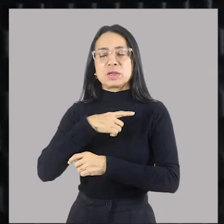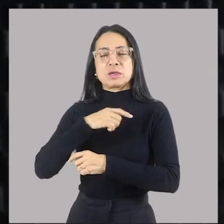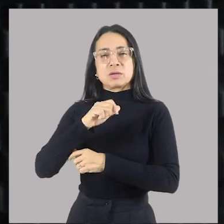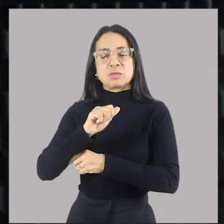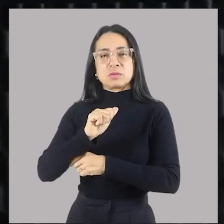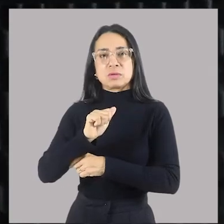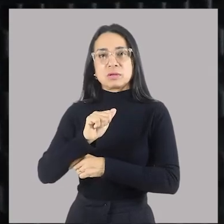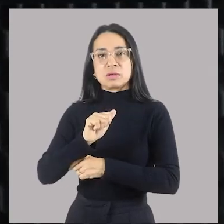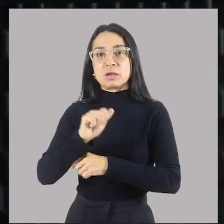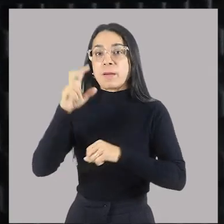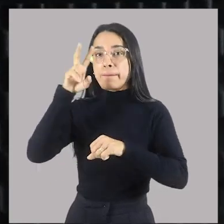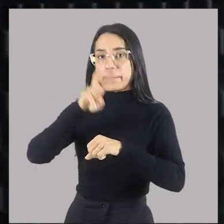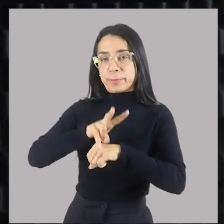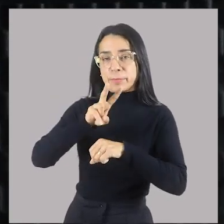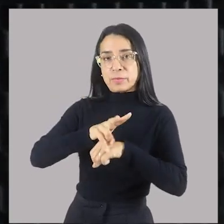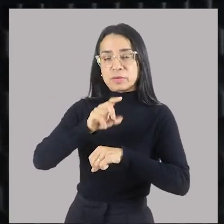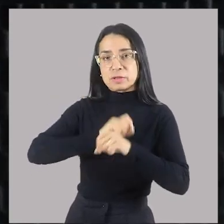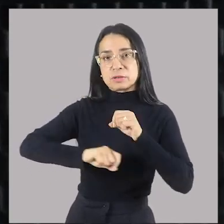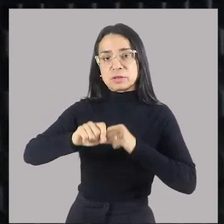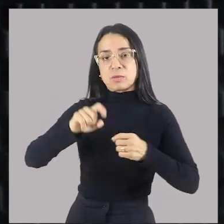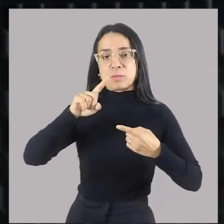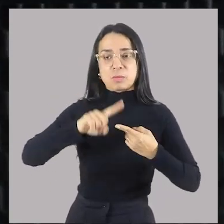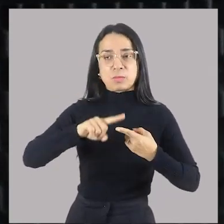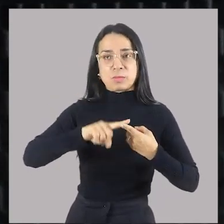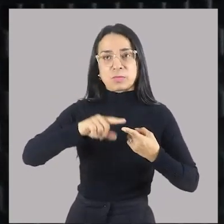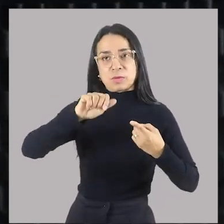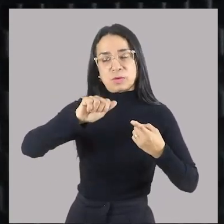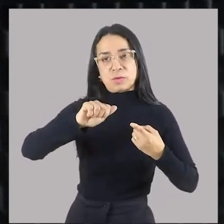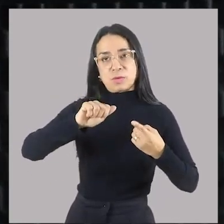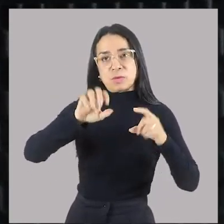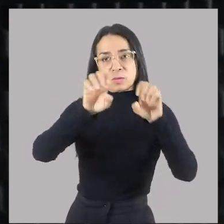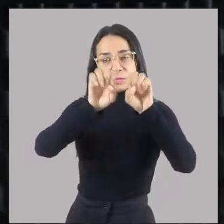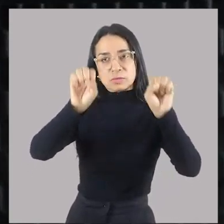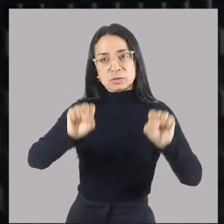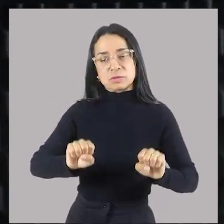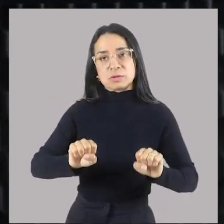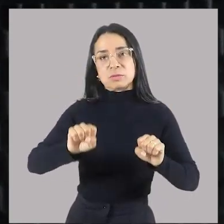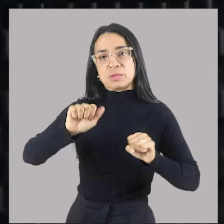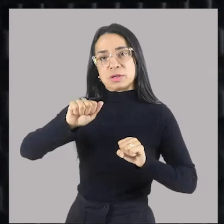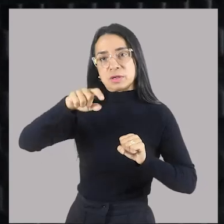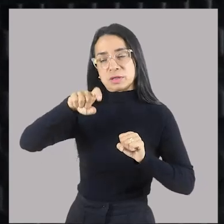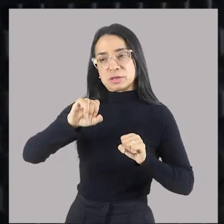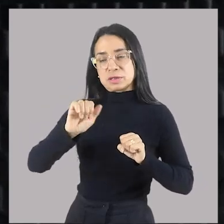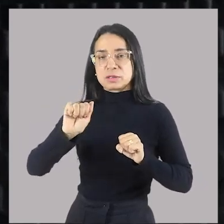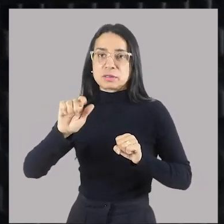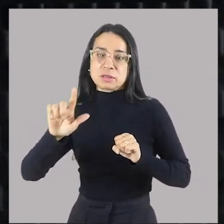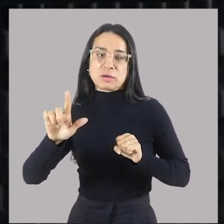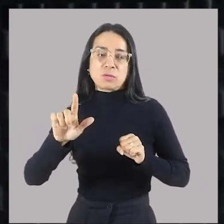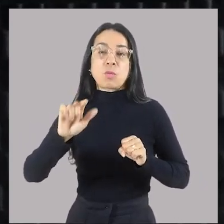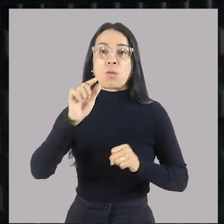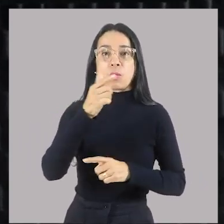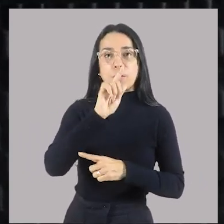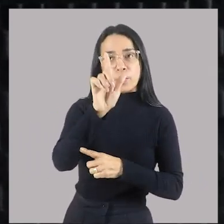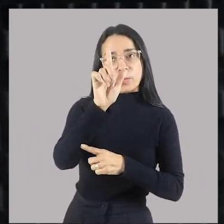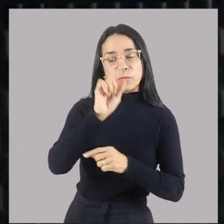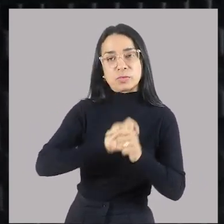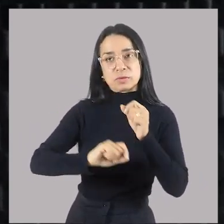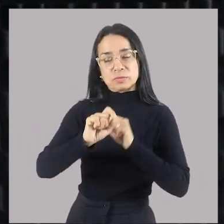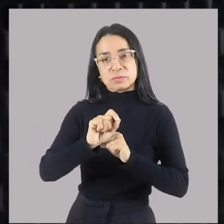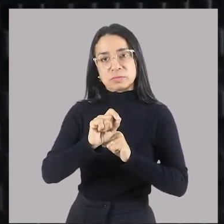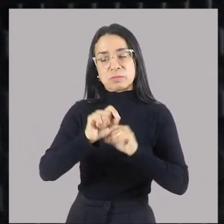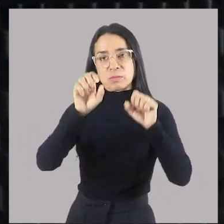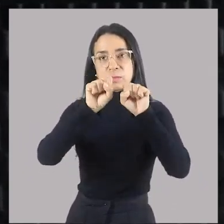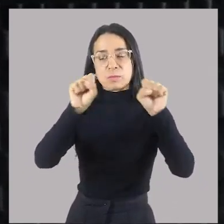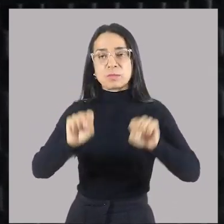essa função de proteção de órgãos vitais. Uma outra função do